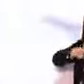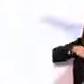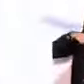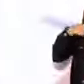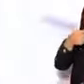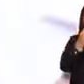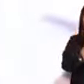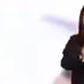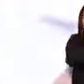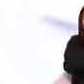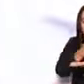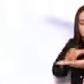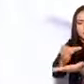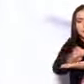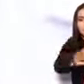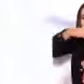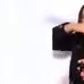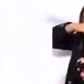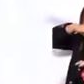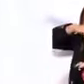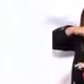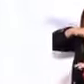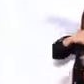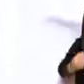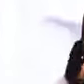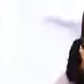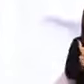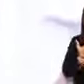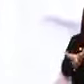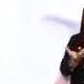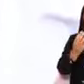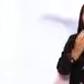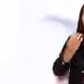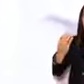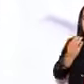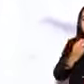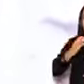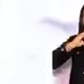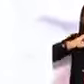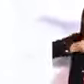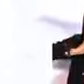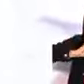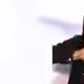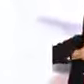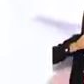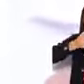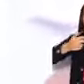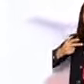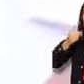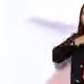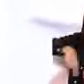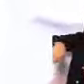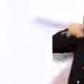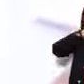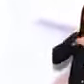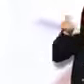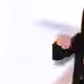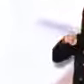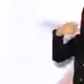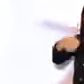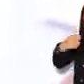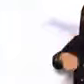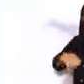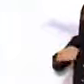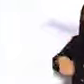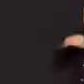diretoria da associação, repasse esse quantitativo de sementes de milho, feijão e sorgo a todos os agricultores que necessitam